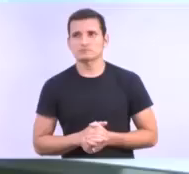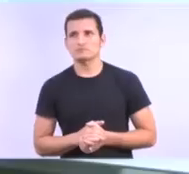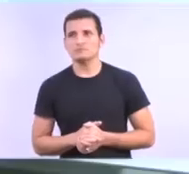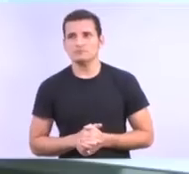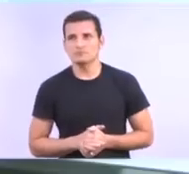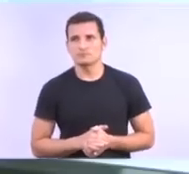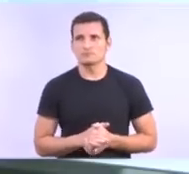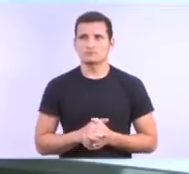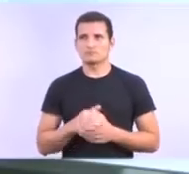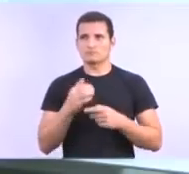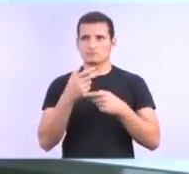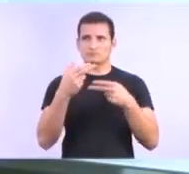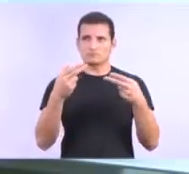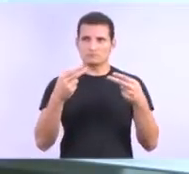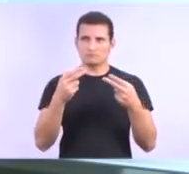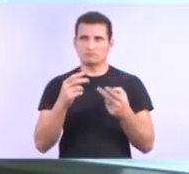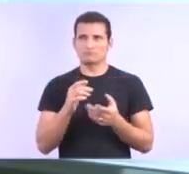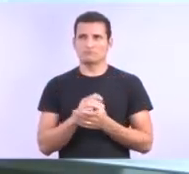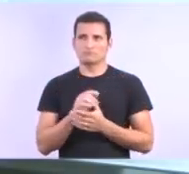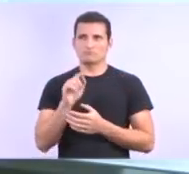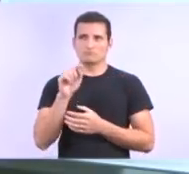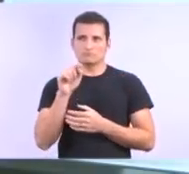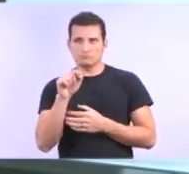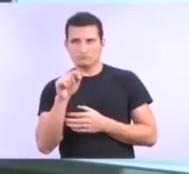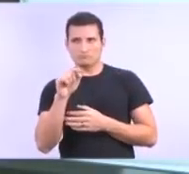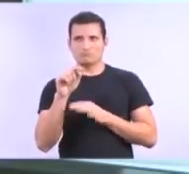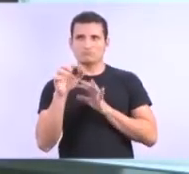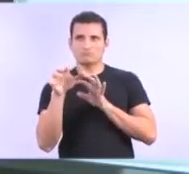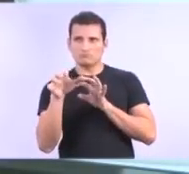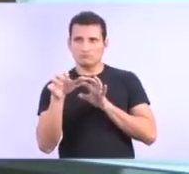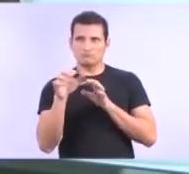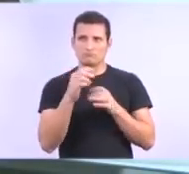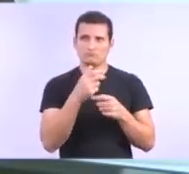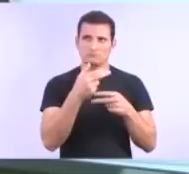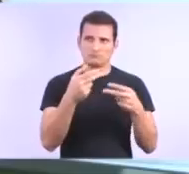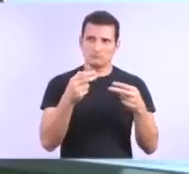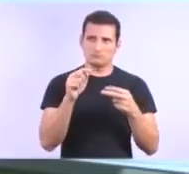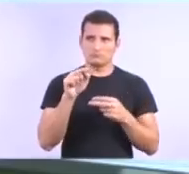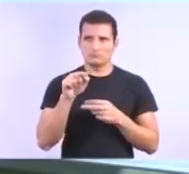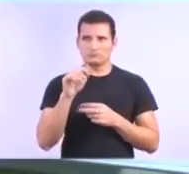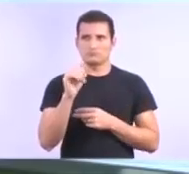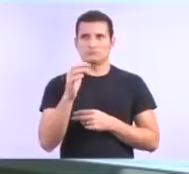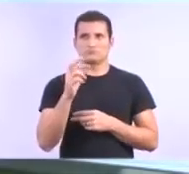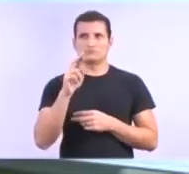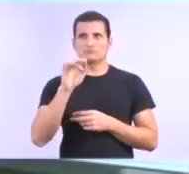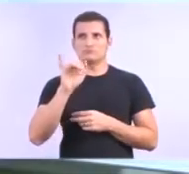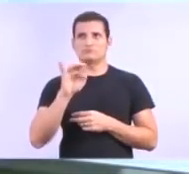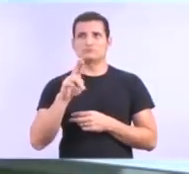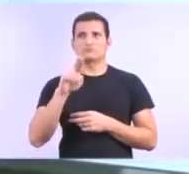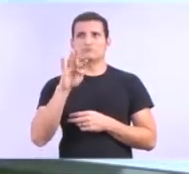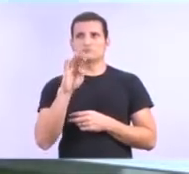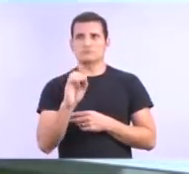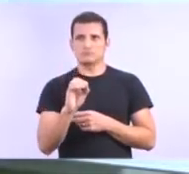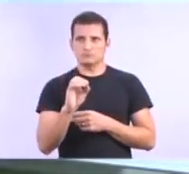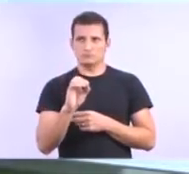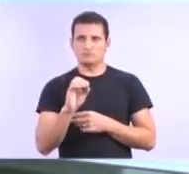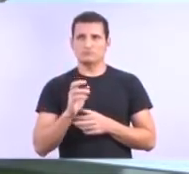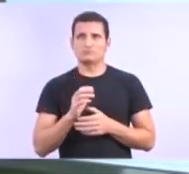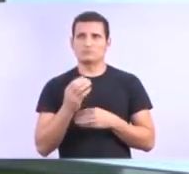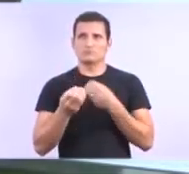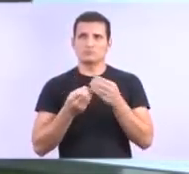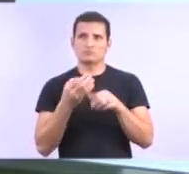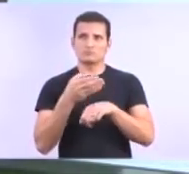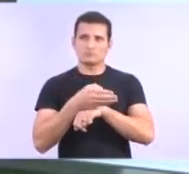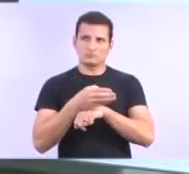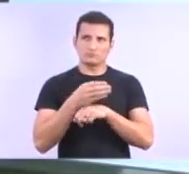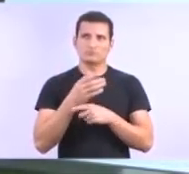Objeto, ponto, característica. Objeto, ponto, atributo. É assim que eu acesso um atributo de um objeto. É assim